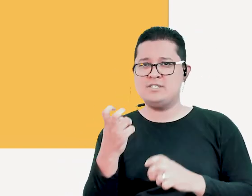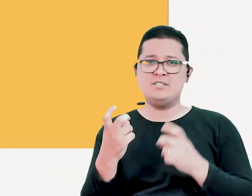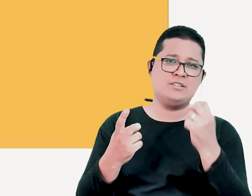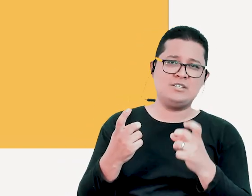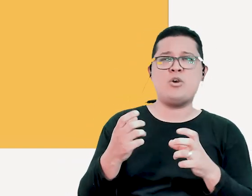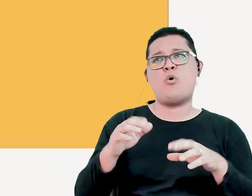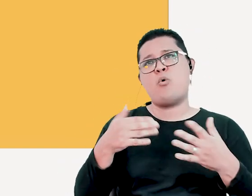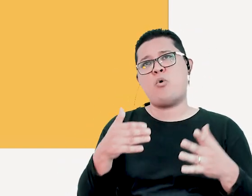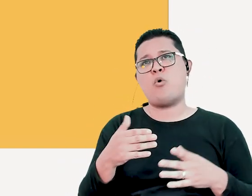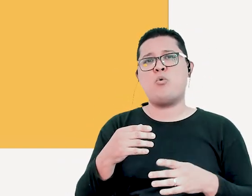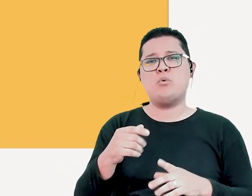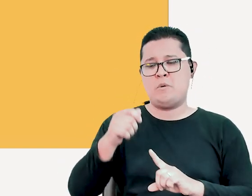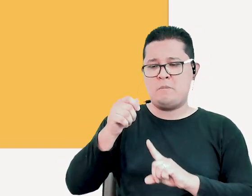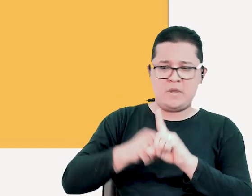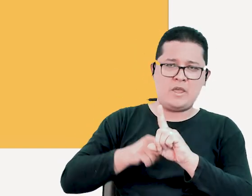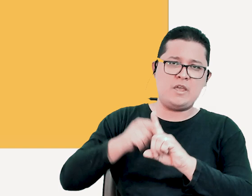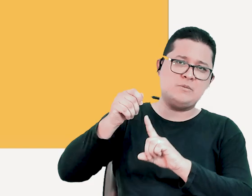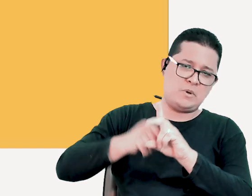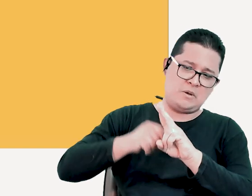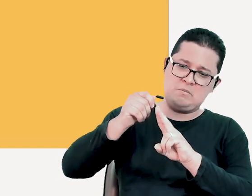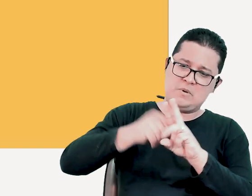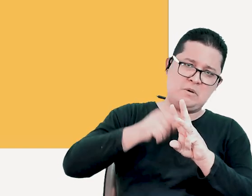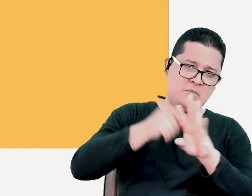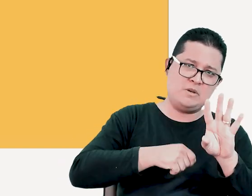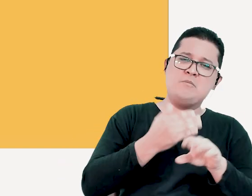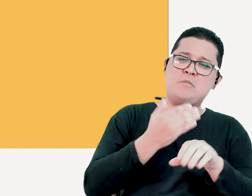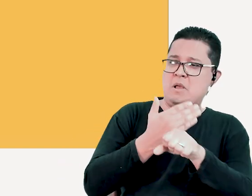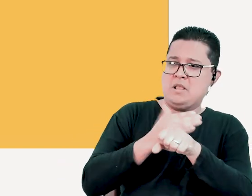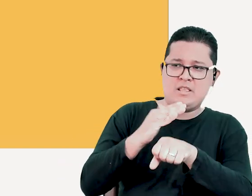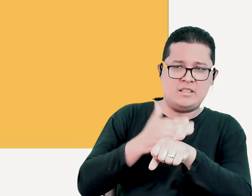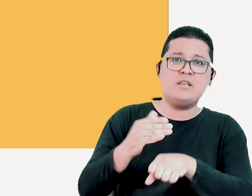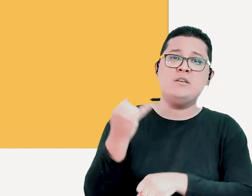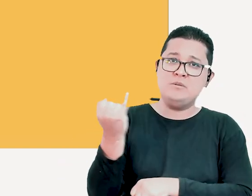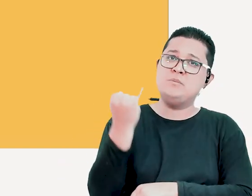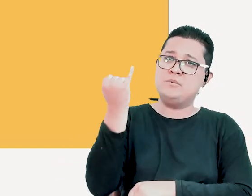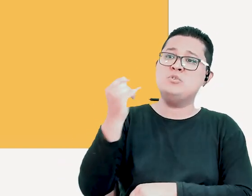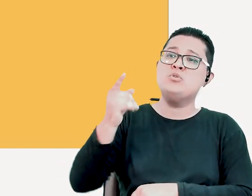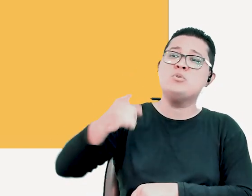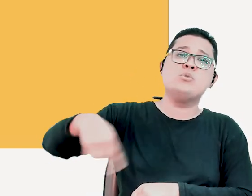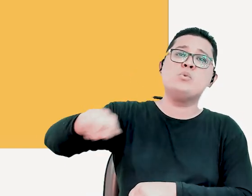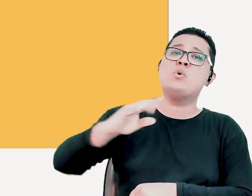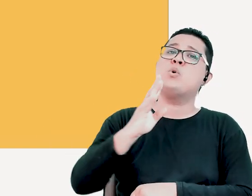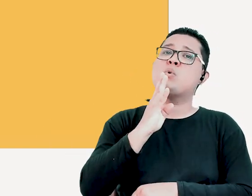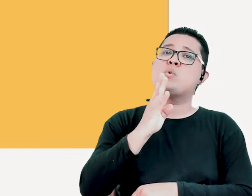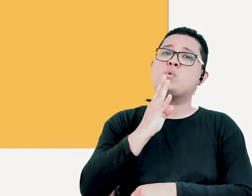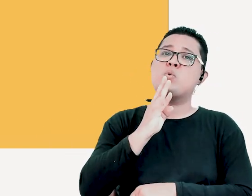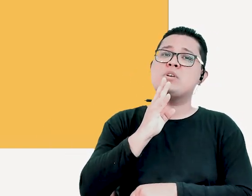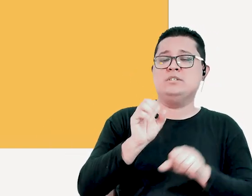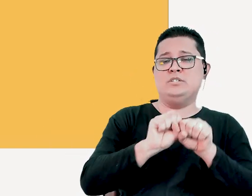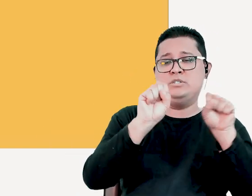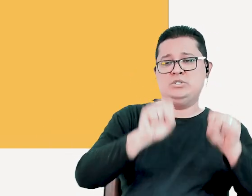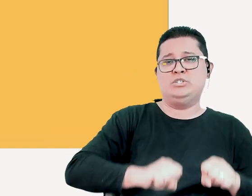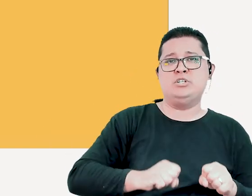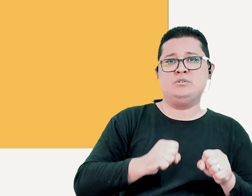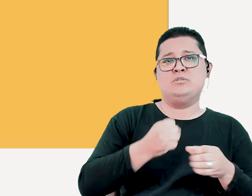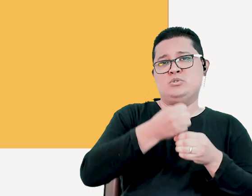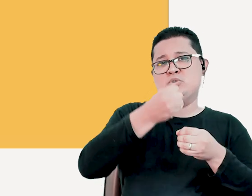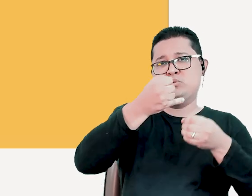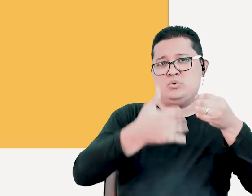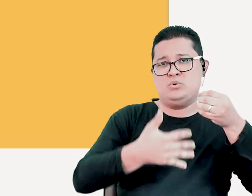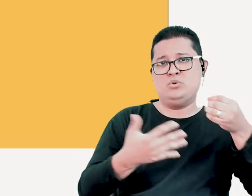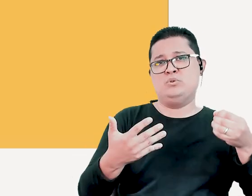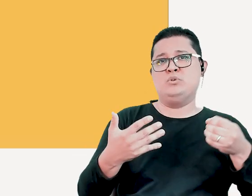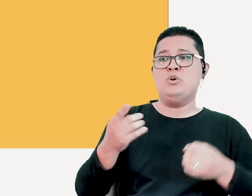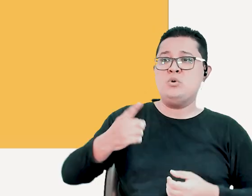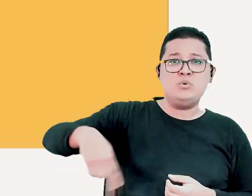de treinamento para as pessoas conhecerem o nosso sistema de conteúdo, né? Então, para as pessoas entenderem que elas têm